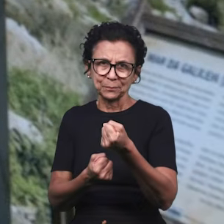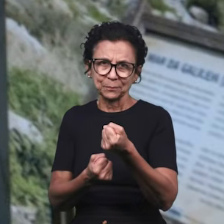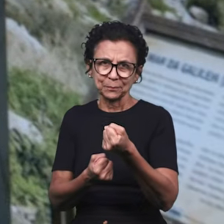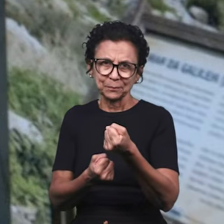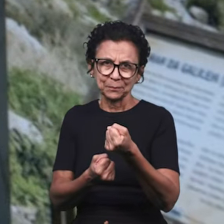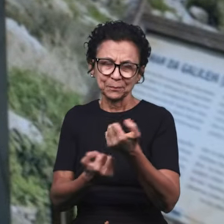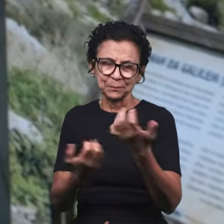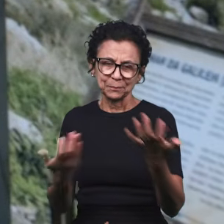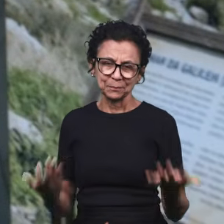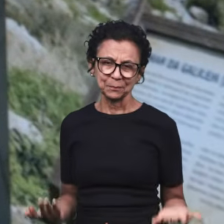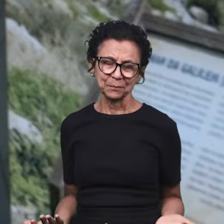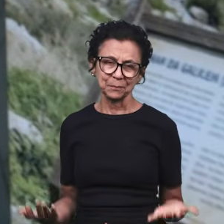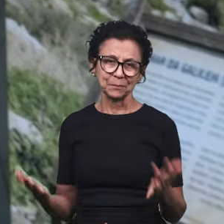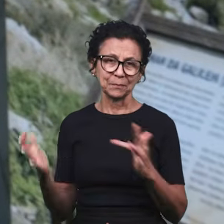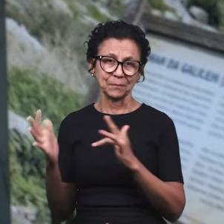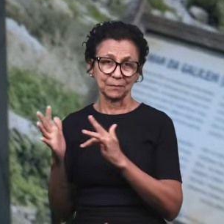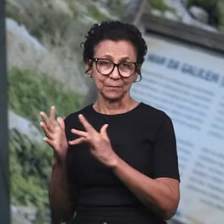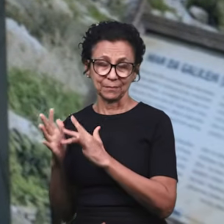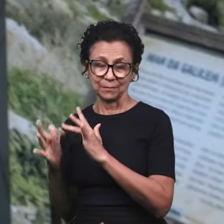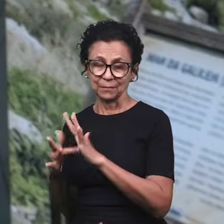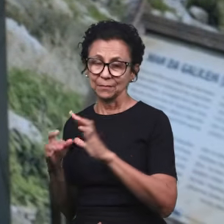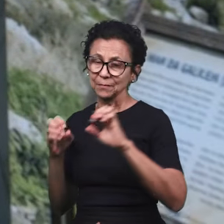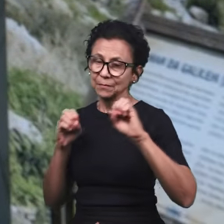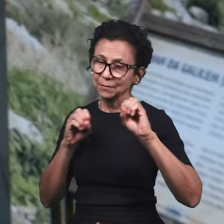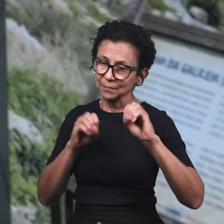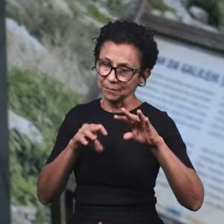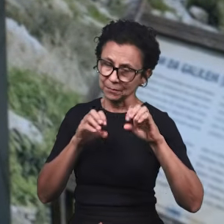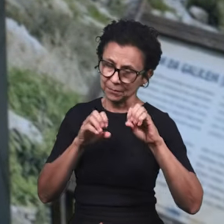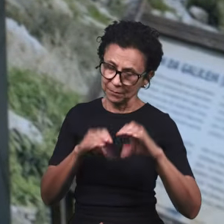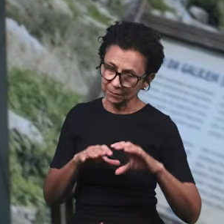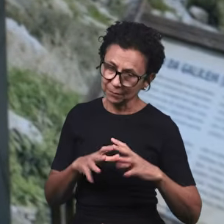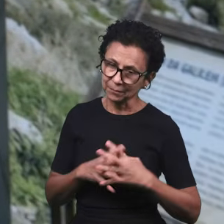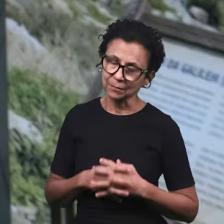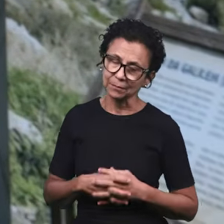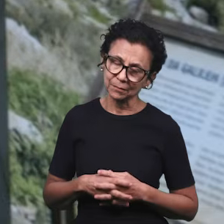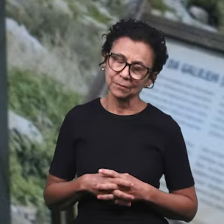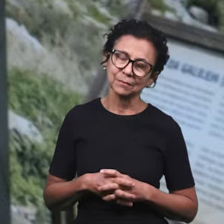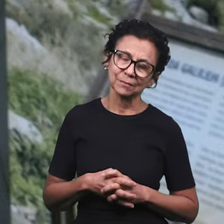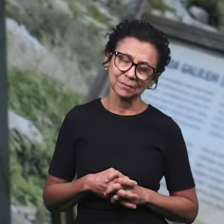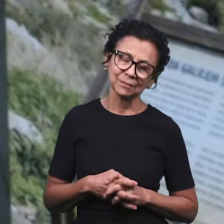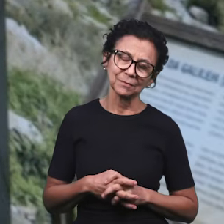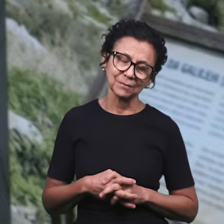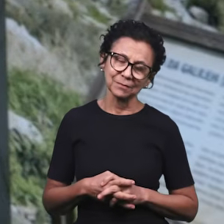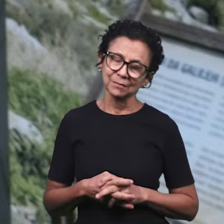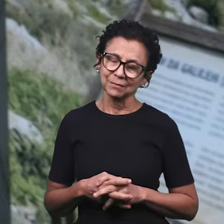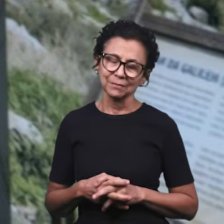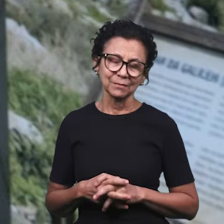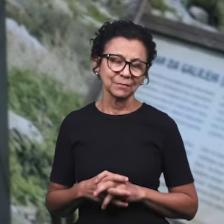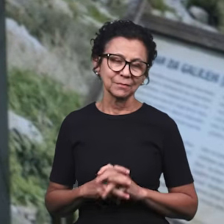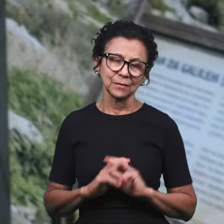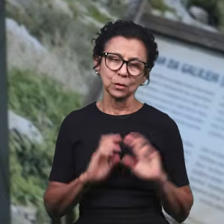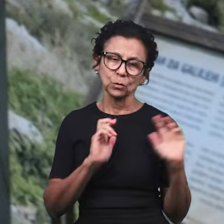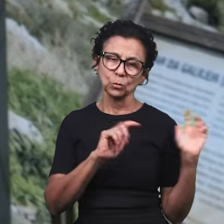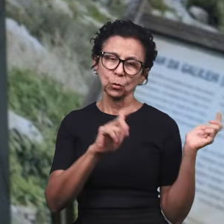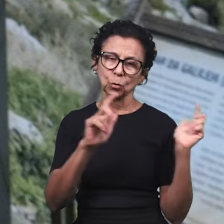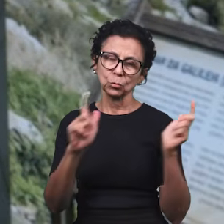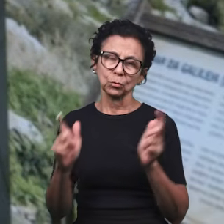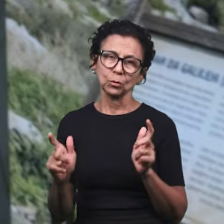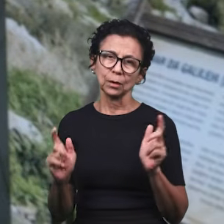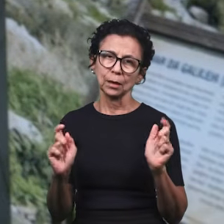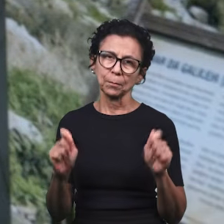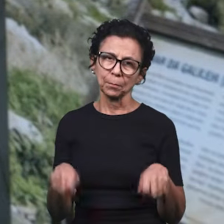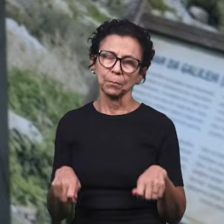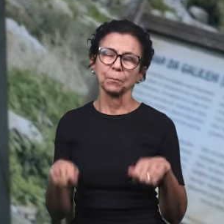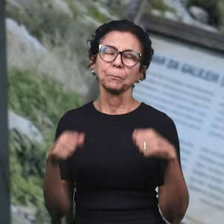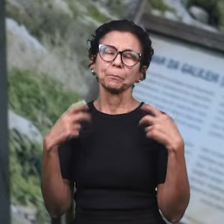qualquer lugar é lugar de pregar a palavra de Deus. No ambiente que ele está trabalhando, ele está pregando a palavra. Ele